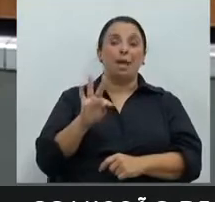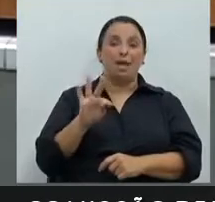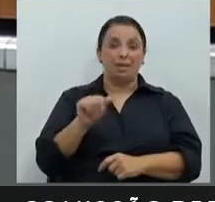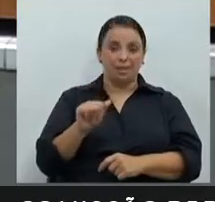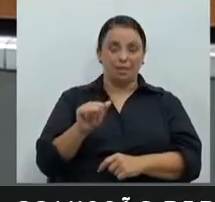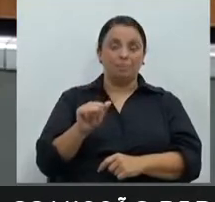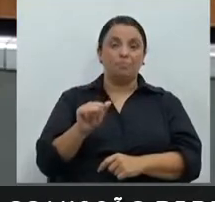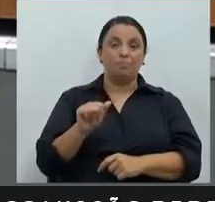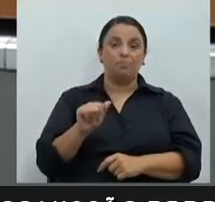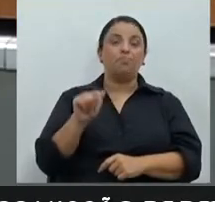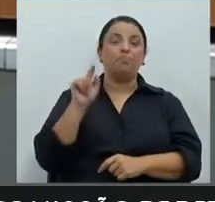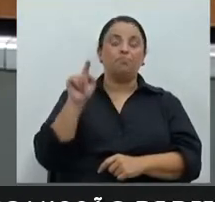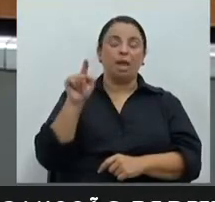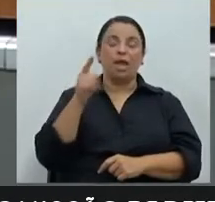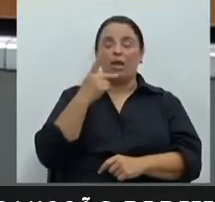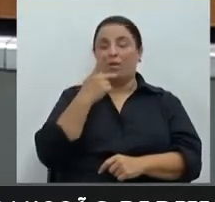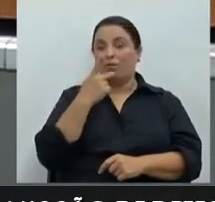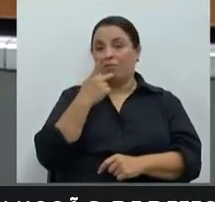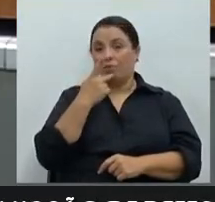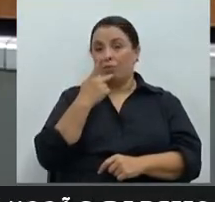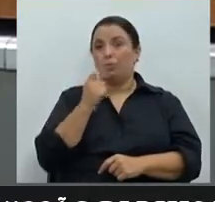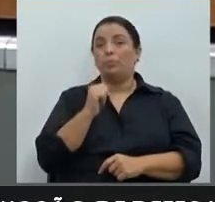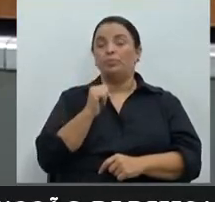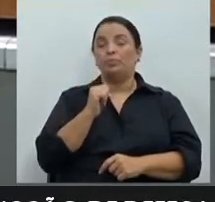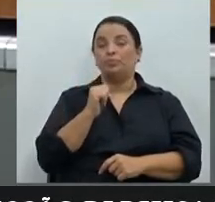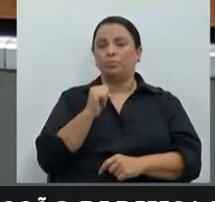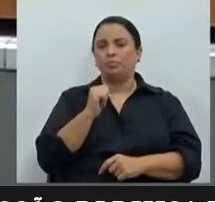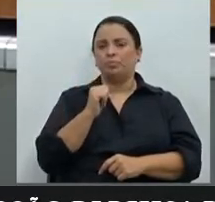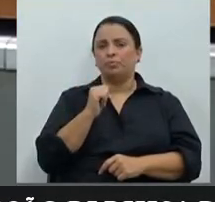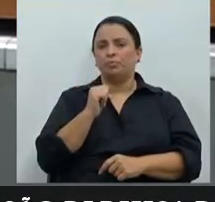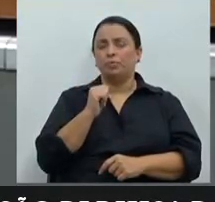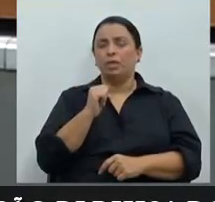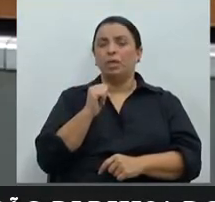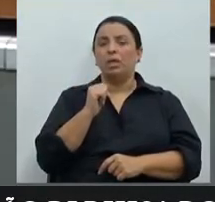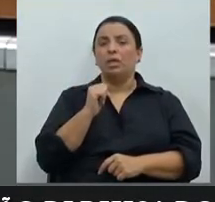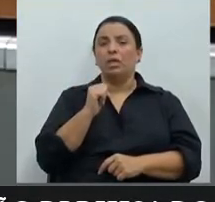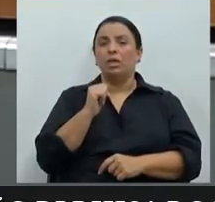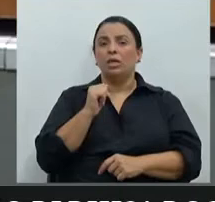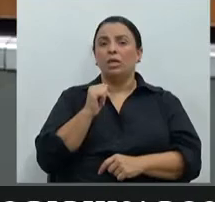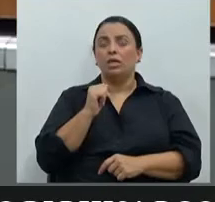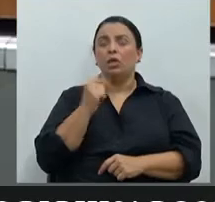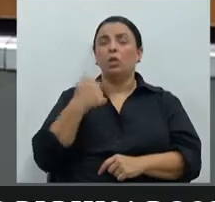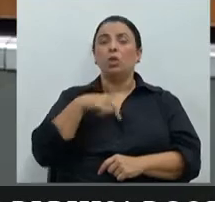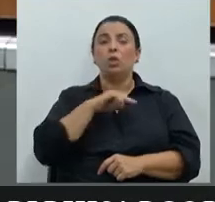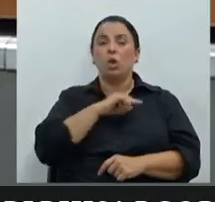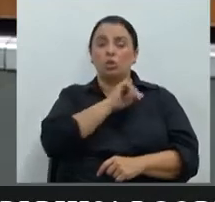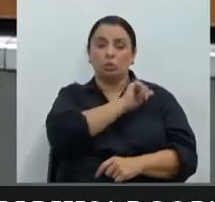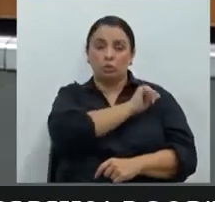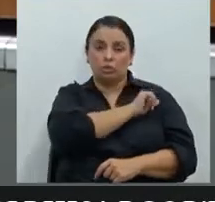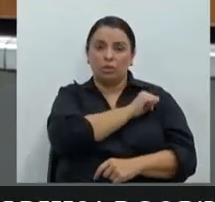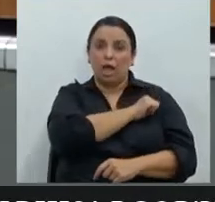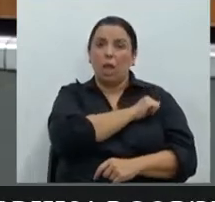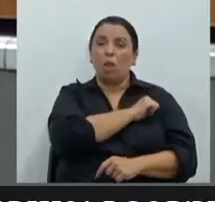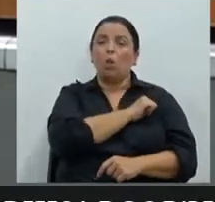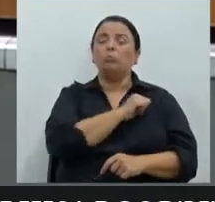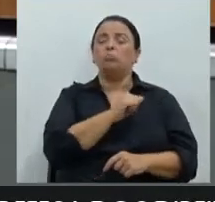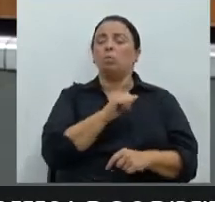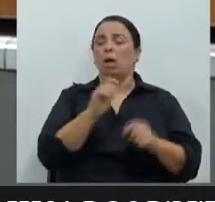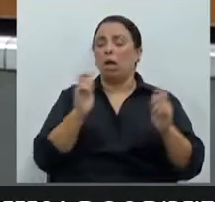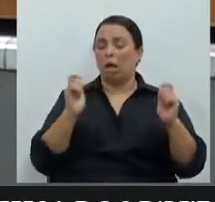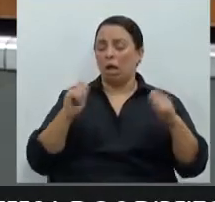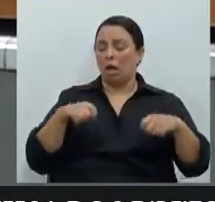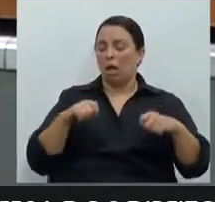Marta, ela disse: ah, os nossos alunos são capacitados,